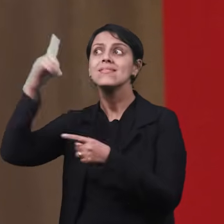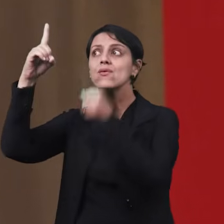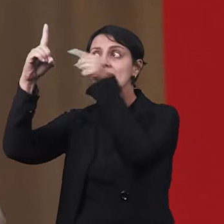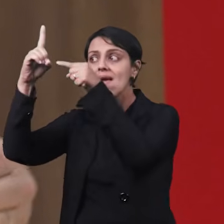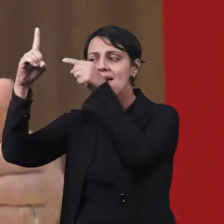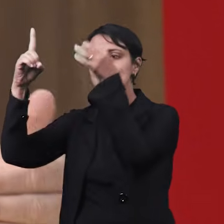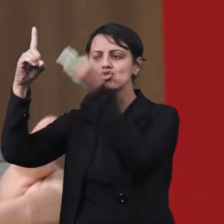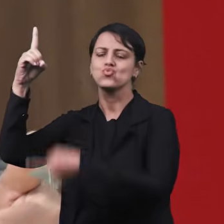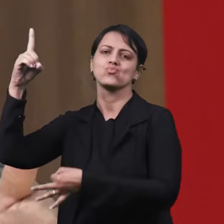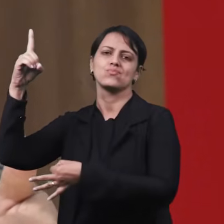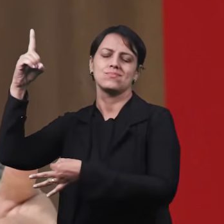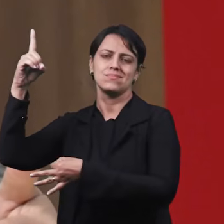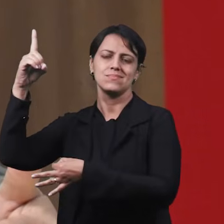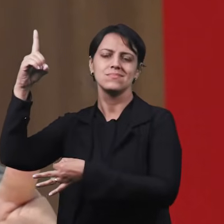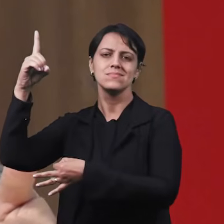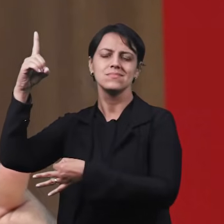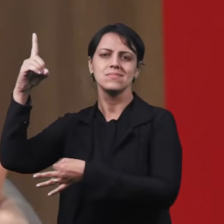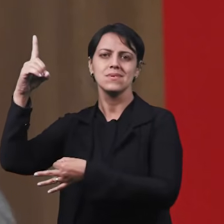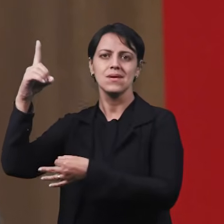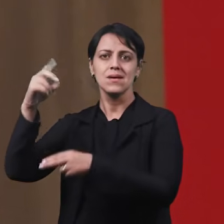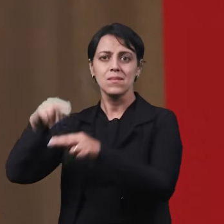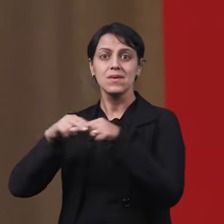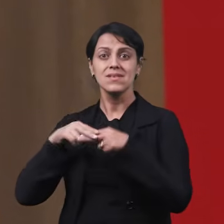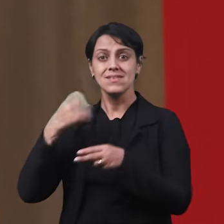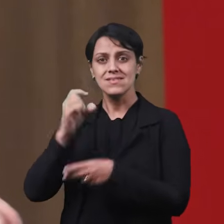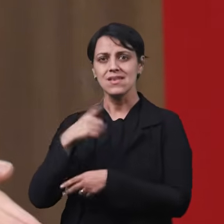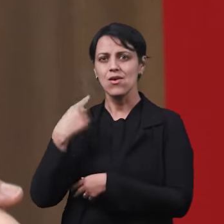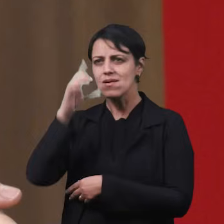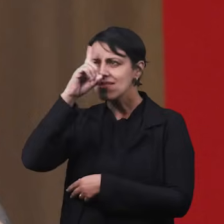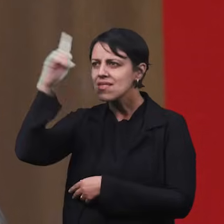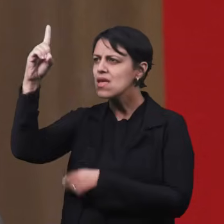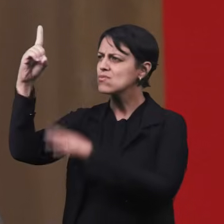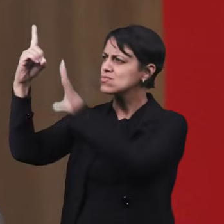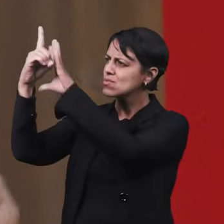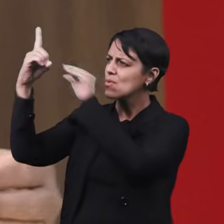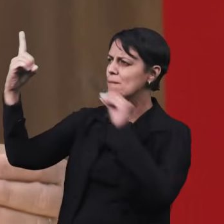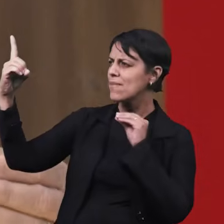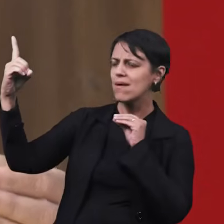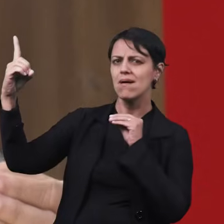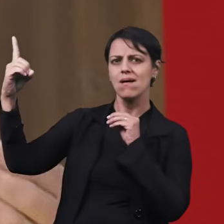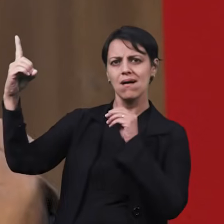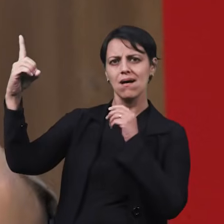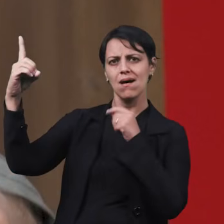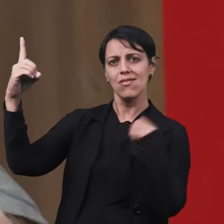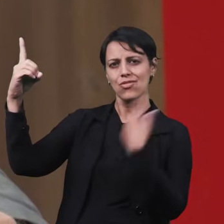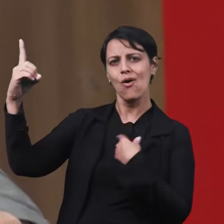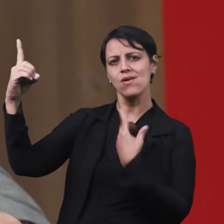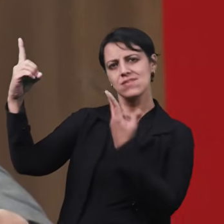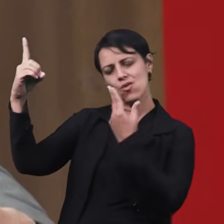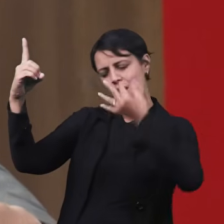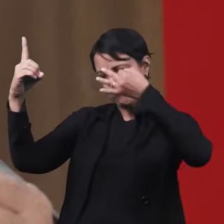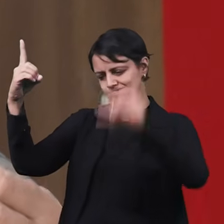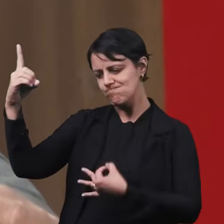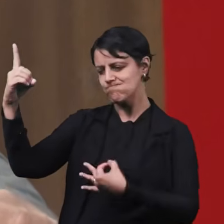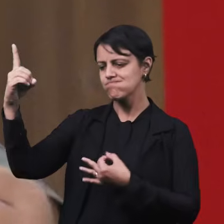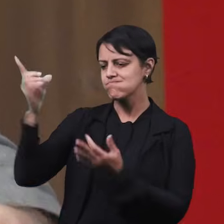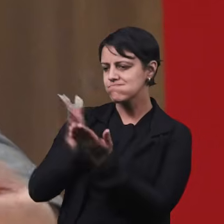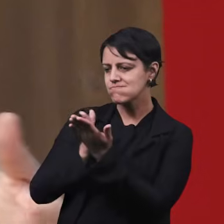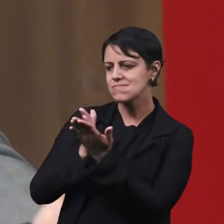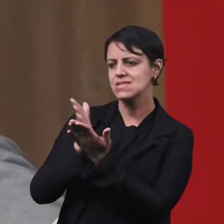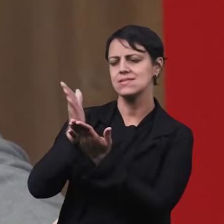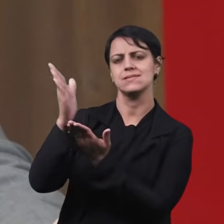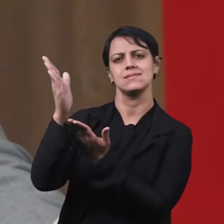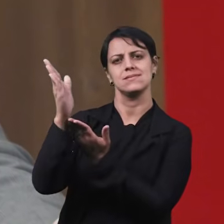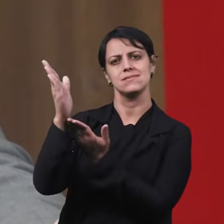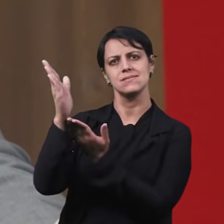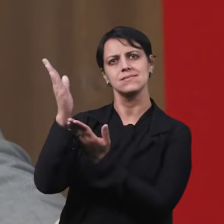Então, a consequência de viver uma vida dentro da justiça de Deus faz transparecer e te mostra